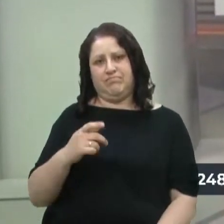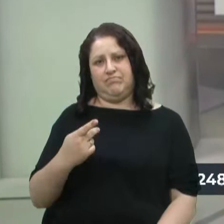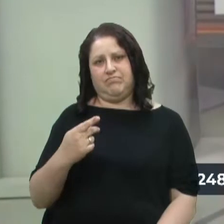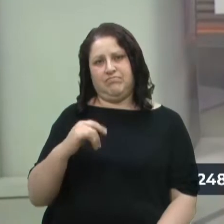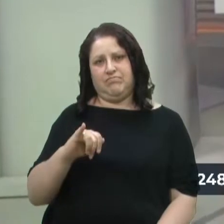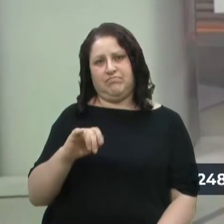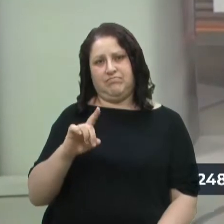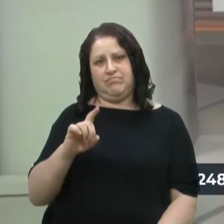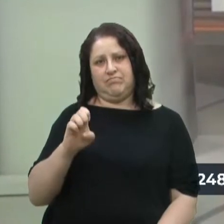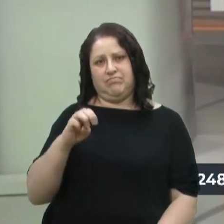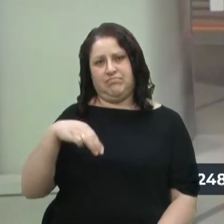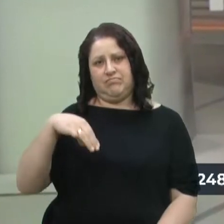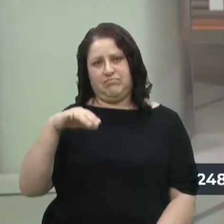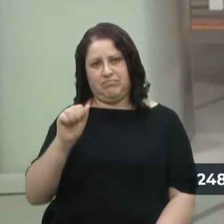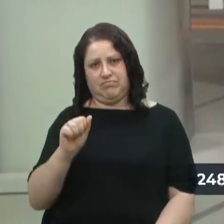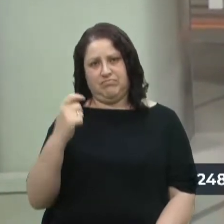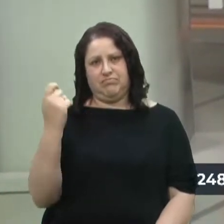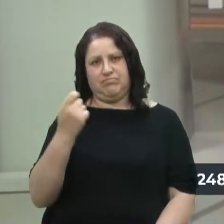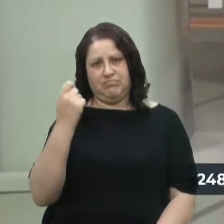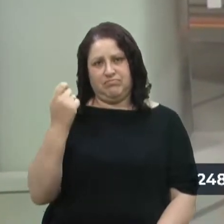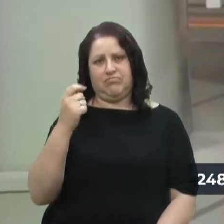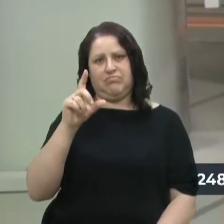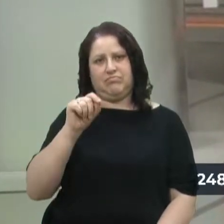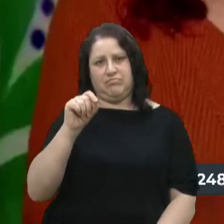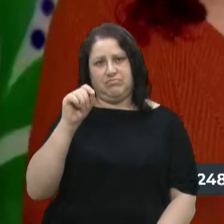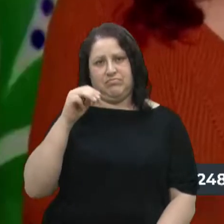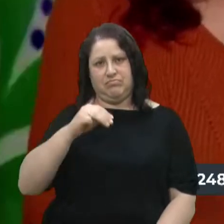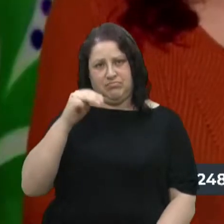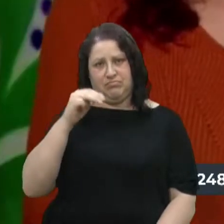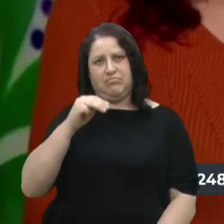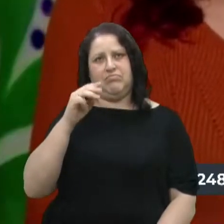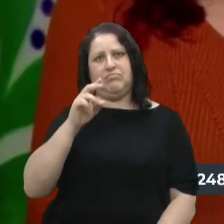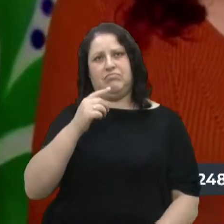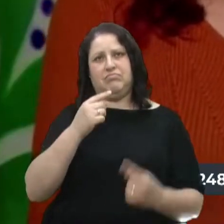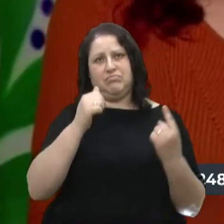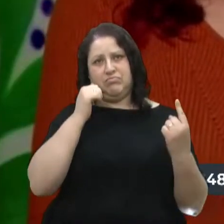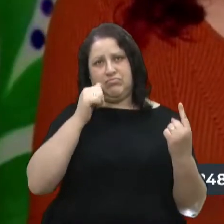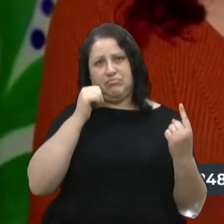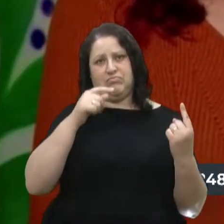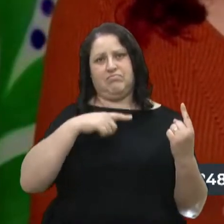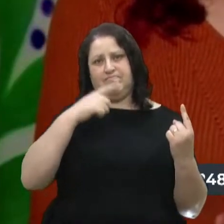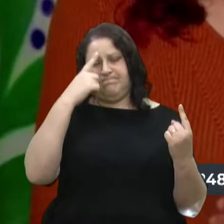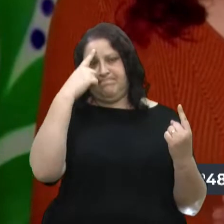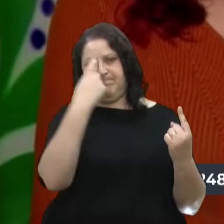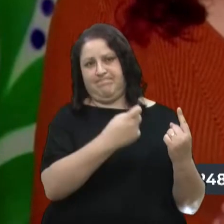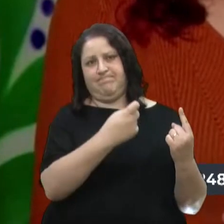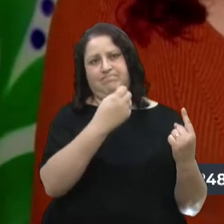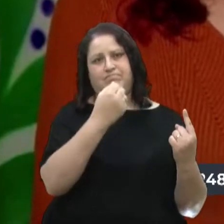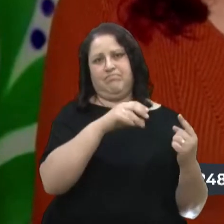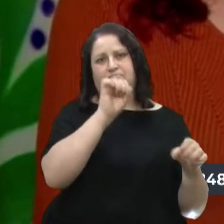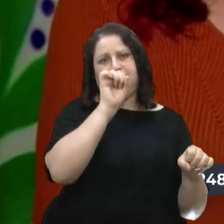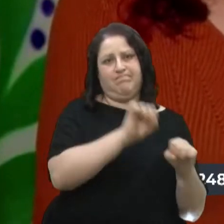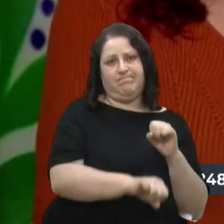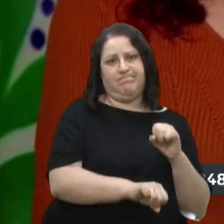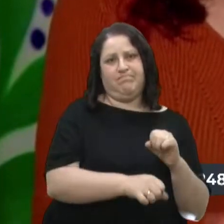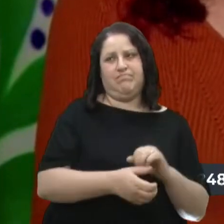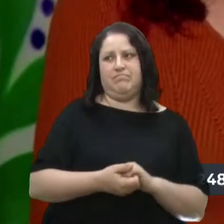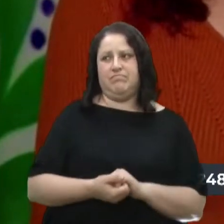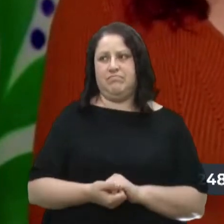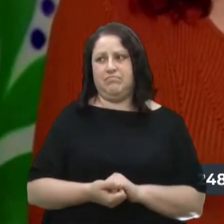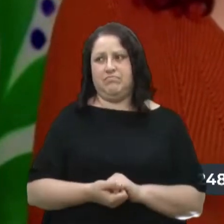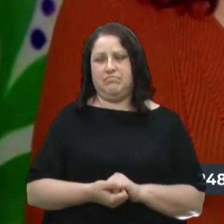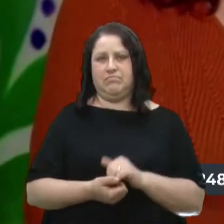é violentada ou morta a cada 10 minutos. Ela entrou no portão, deu as costas e ele